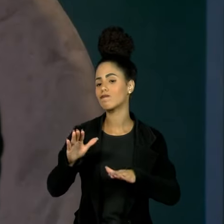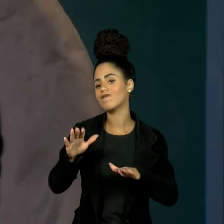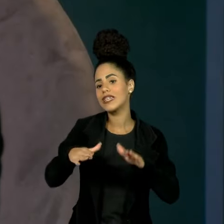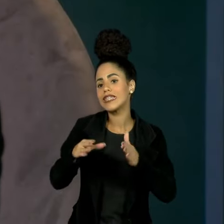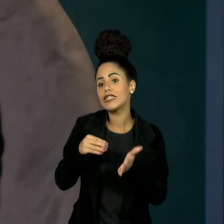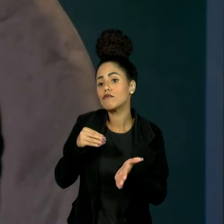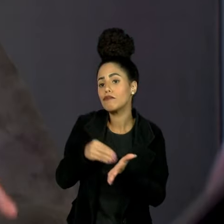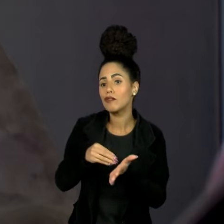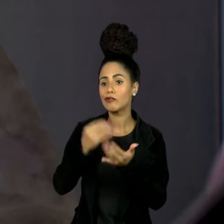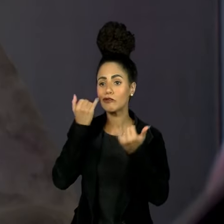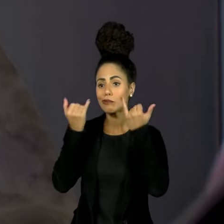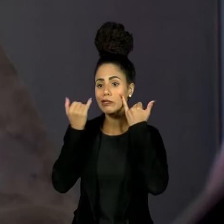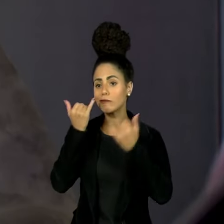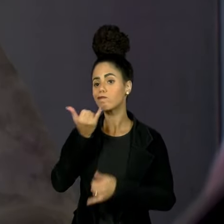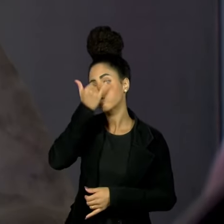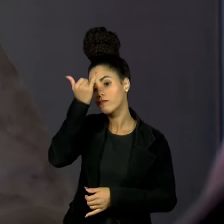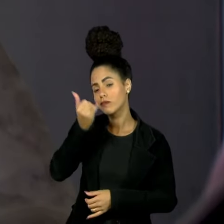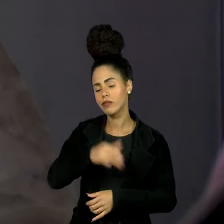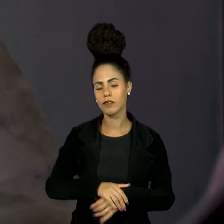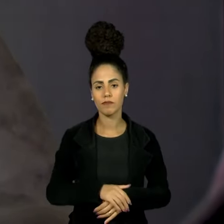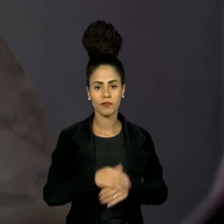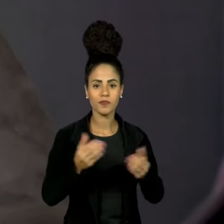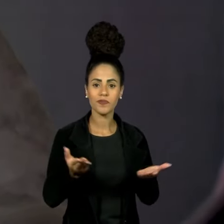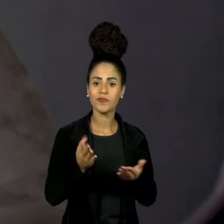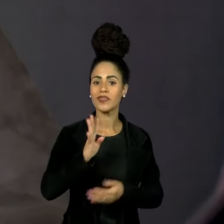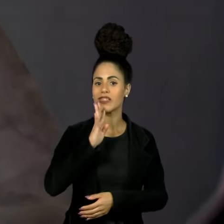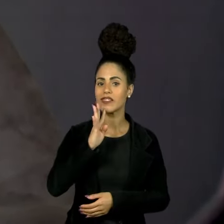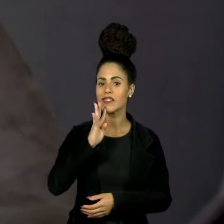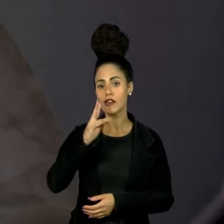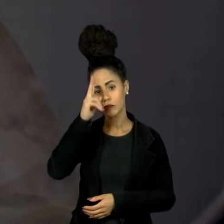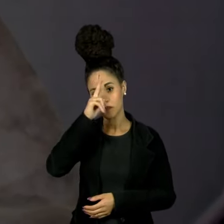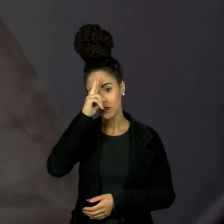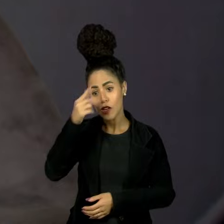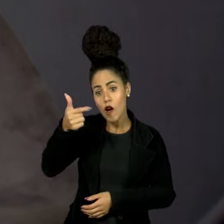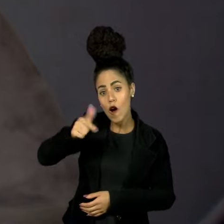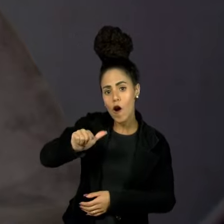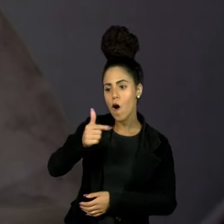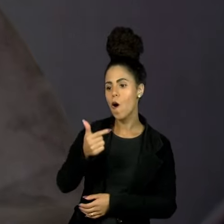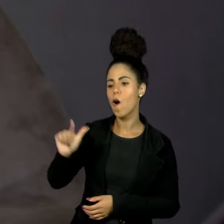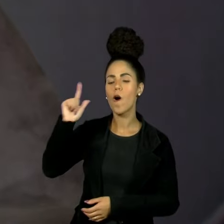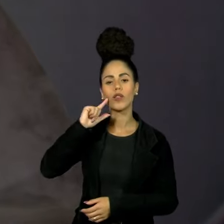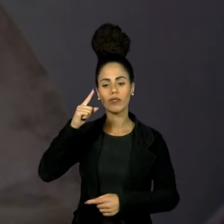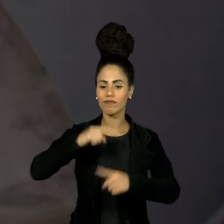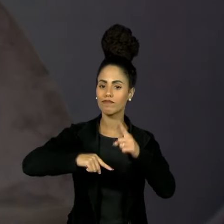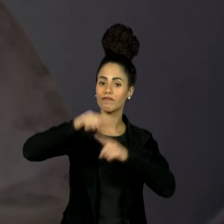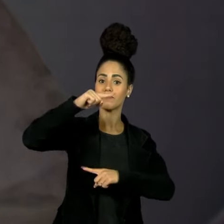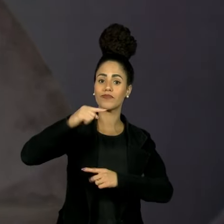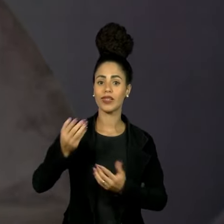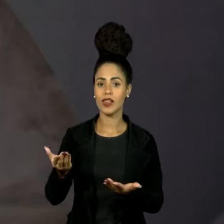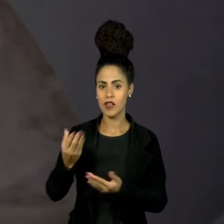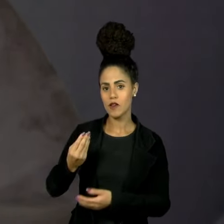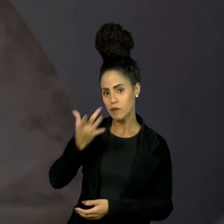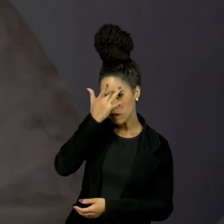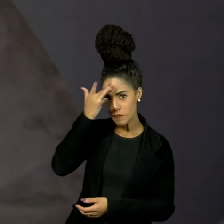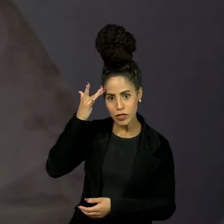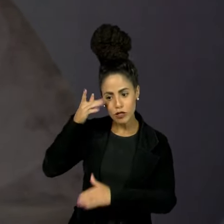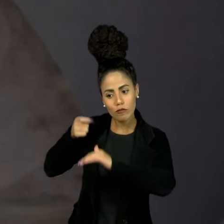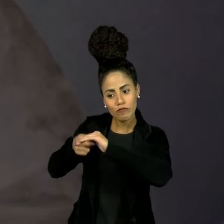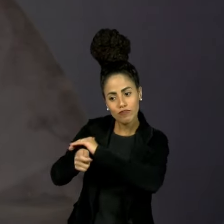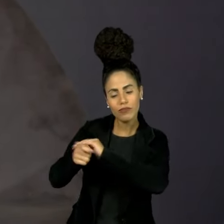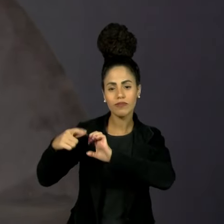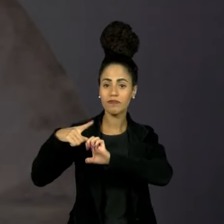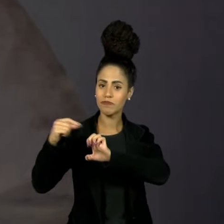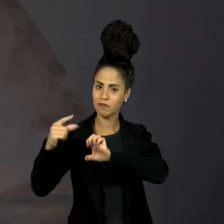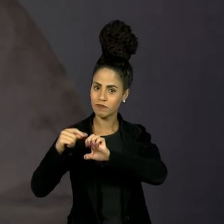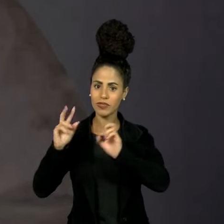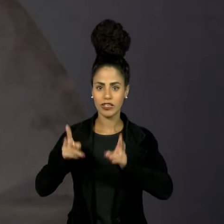falta de informação. Mas agora nós vamos conhecer mais uma história de superação. A alma empreendedora sempre foi uma característica